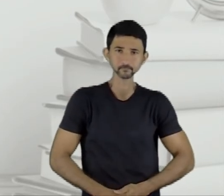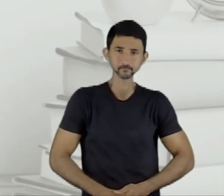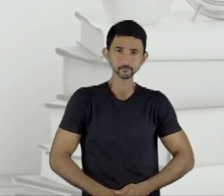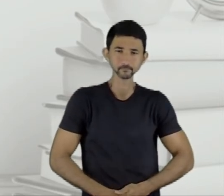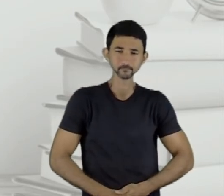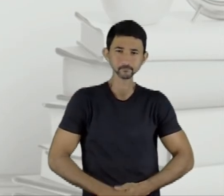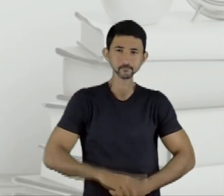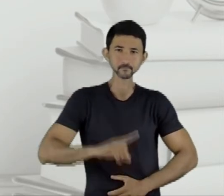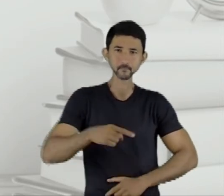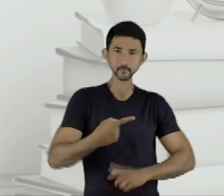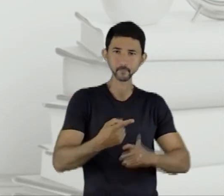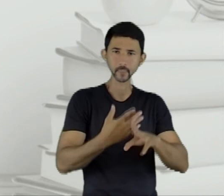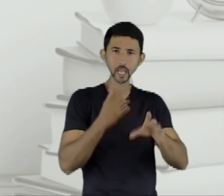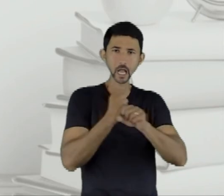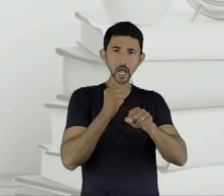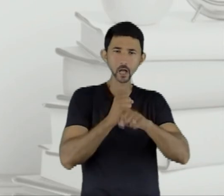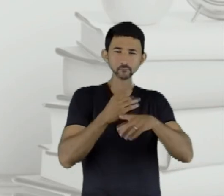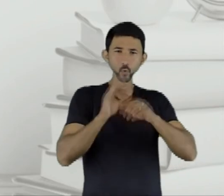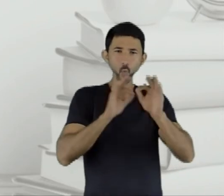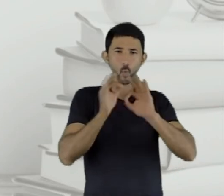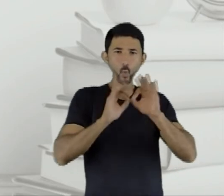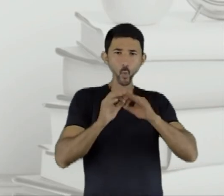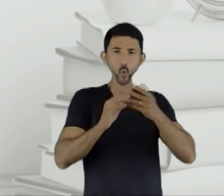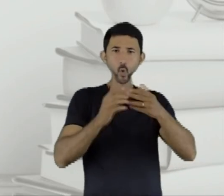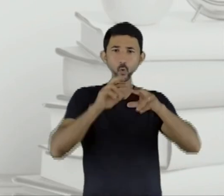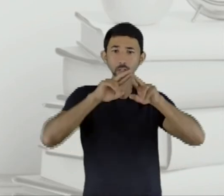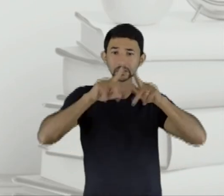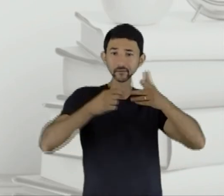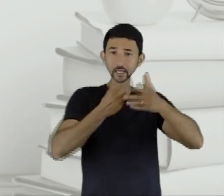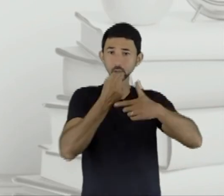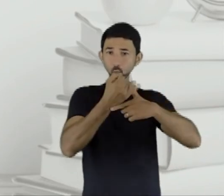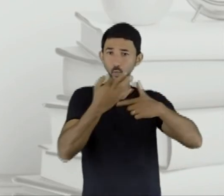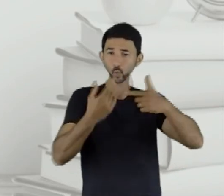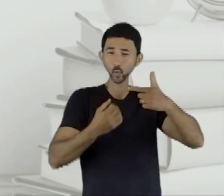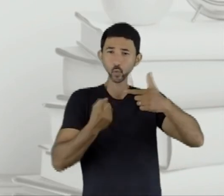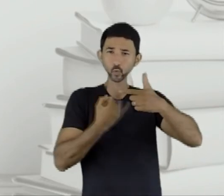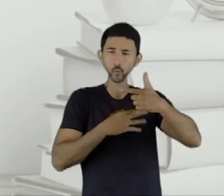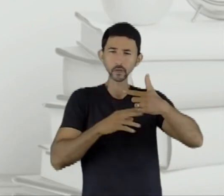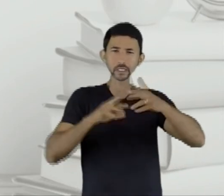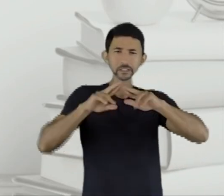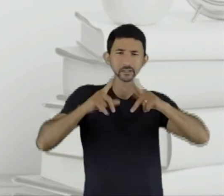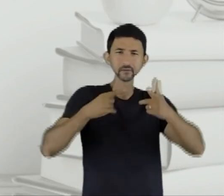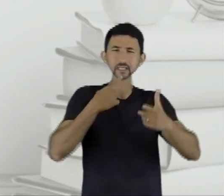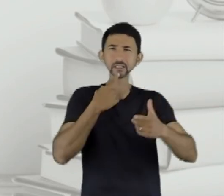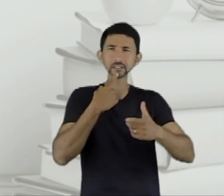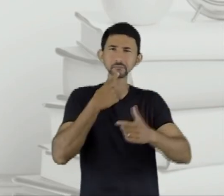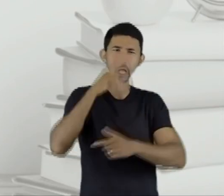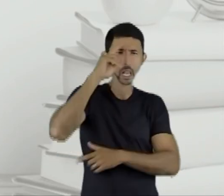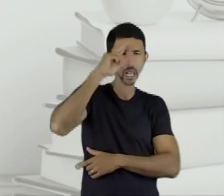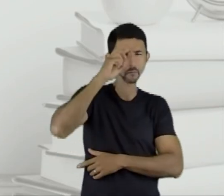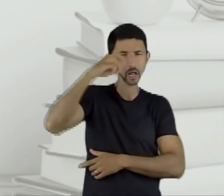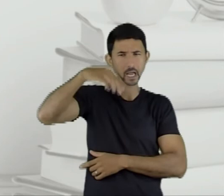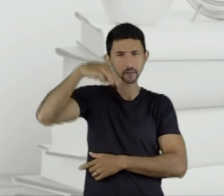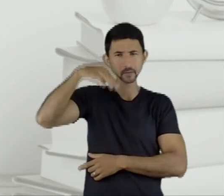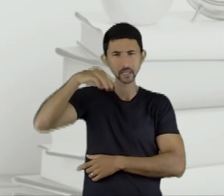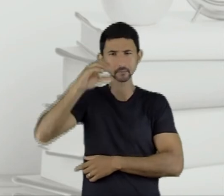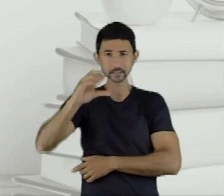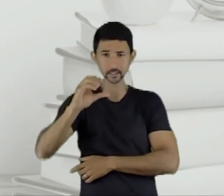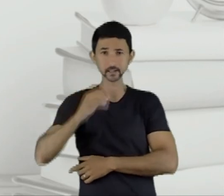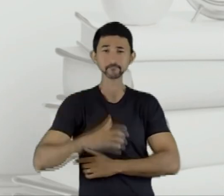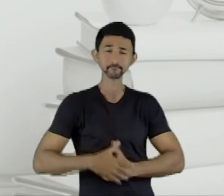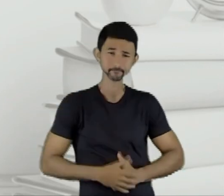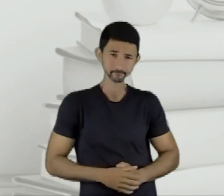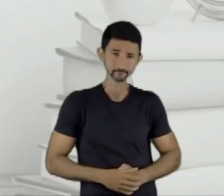os denominadores são diferentes? Você deve ter lembrado aí, poxa, lá vou eu lembrar do MMC, não é?